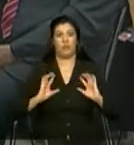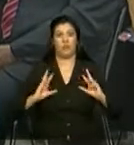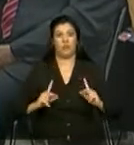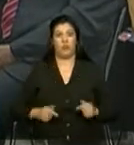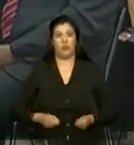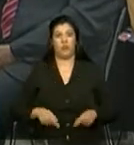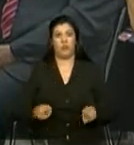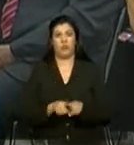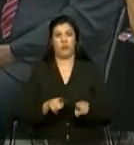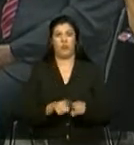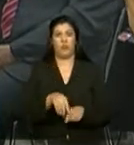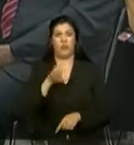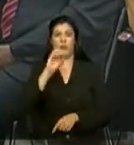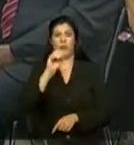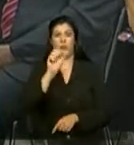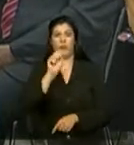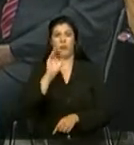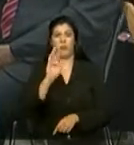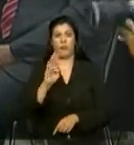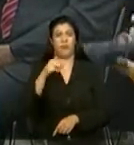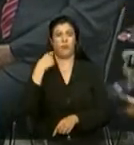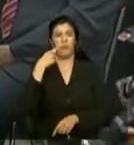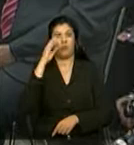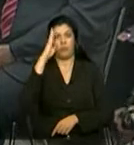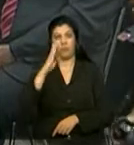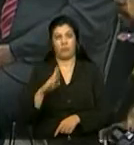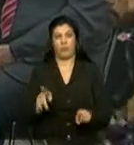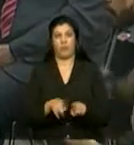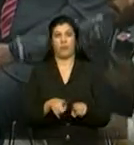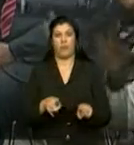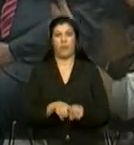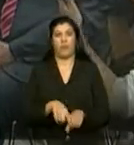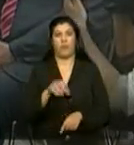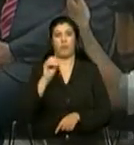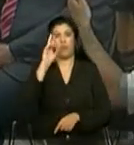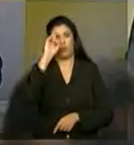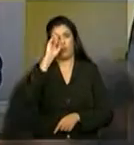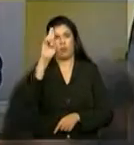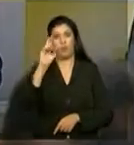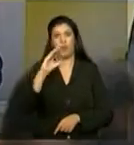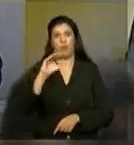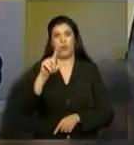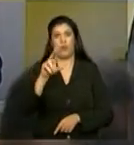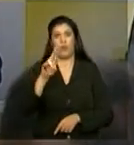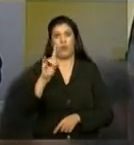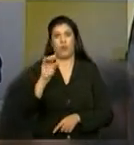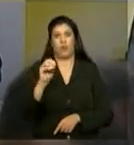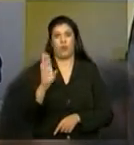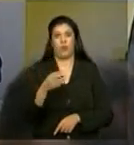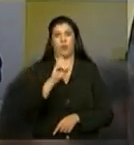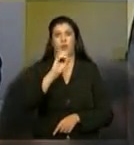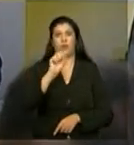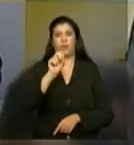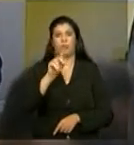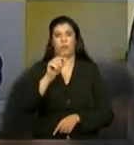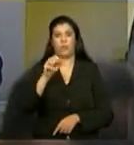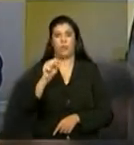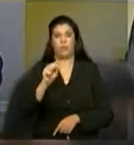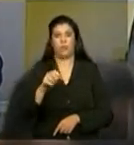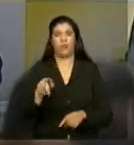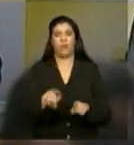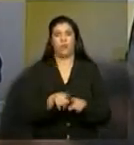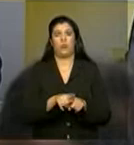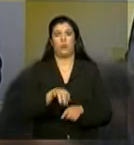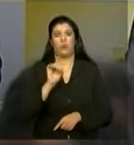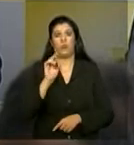advogados do brasil do senhor cláudio souza neto secretário doutor